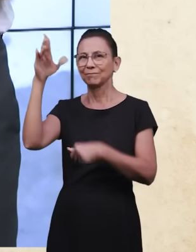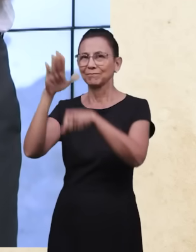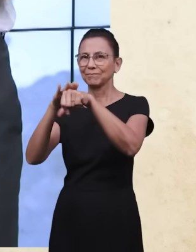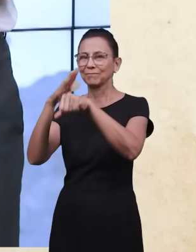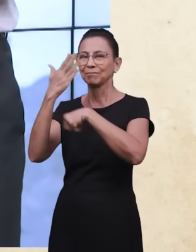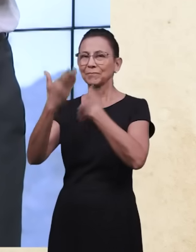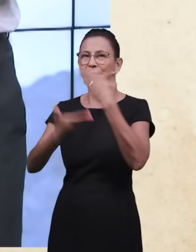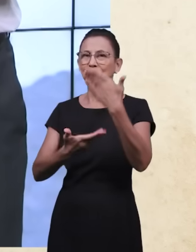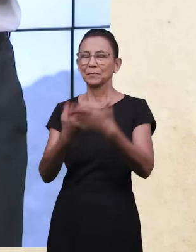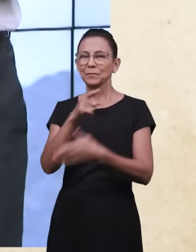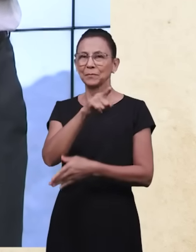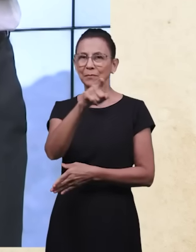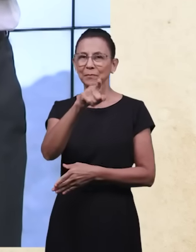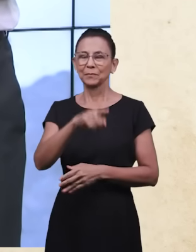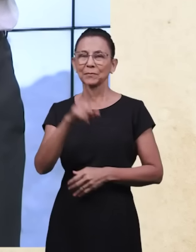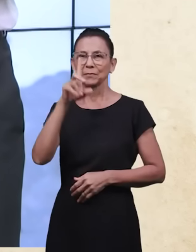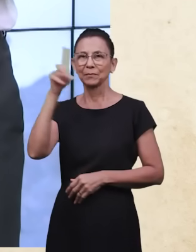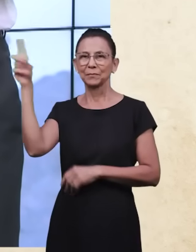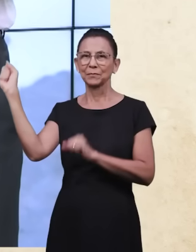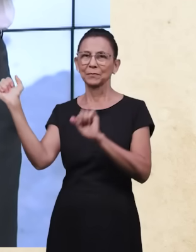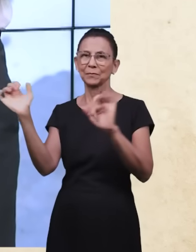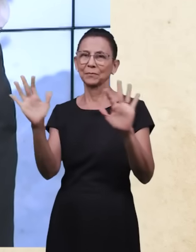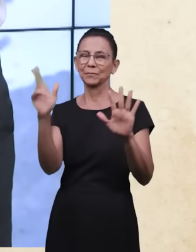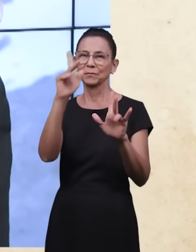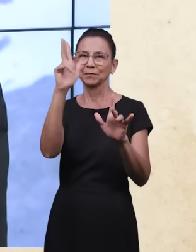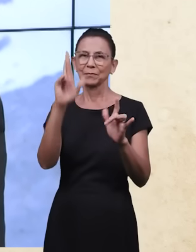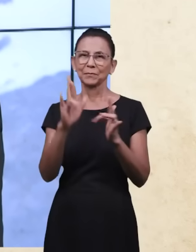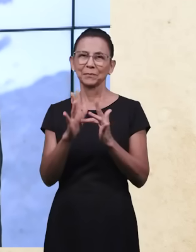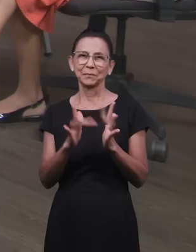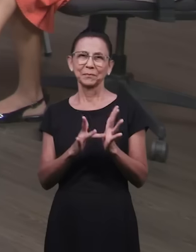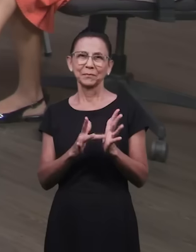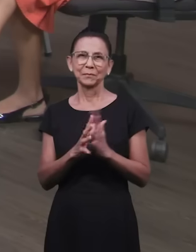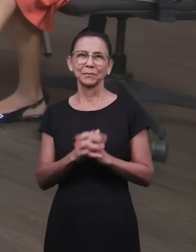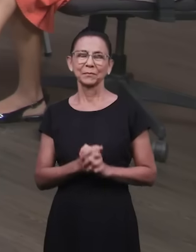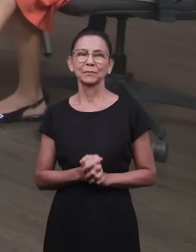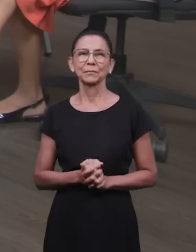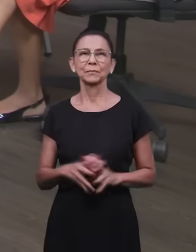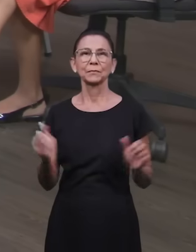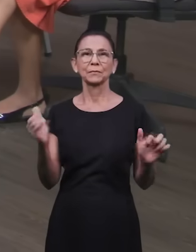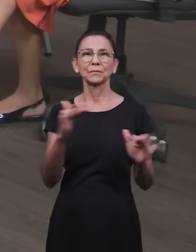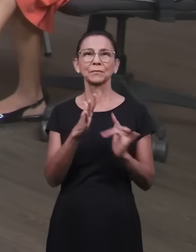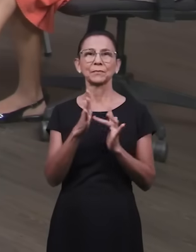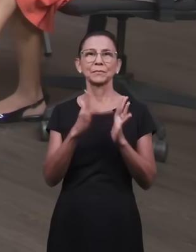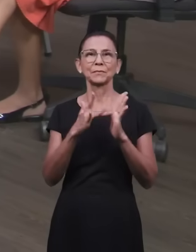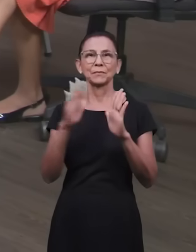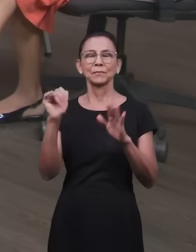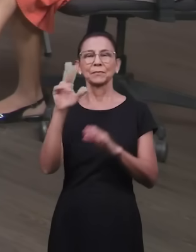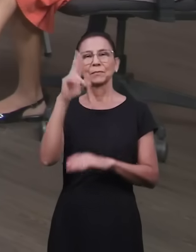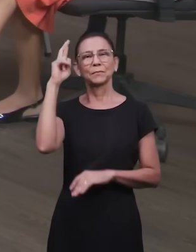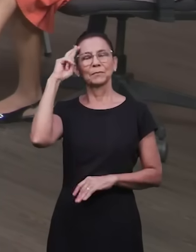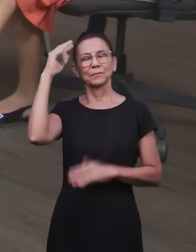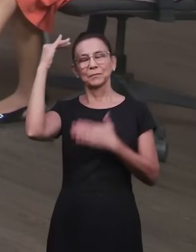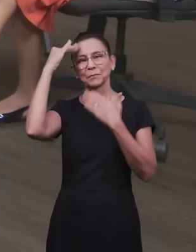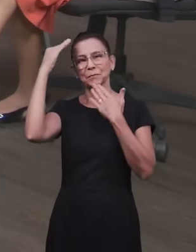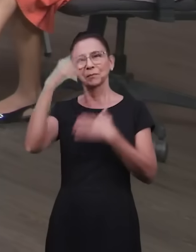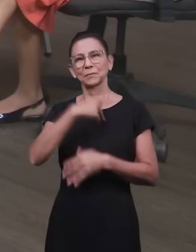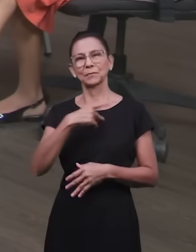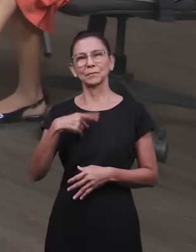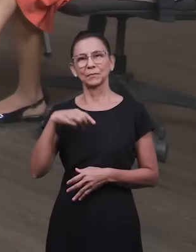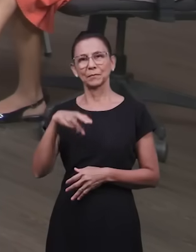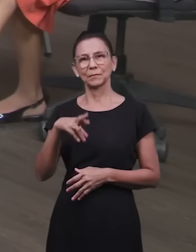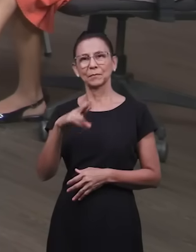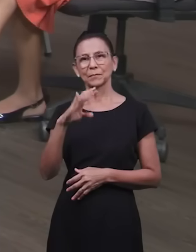vós. Que Deus os abençoe. A paz do Senhor. Glória a Jesus, louvado seja o nome do Senhor. Obrigado, pastor